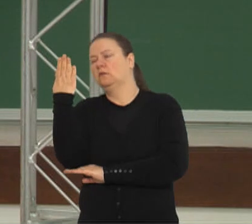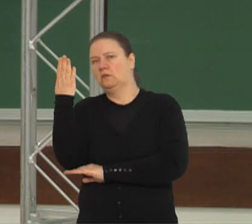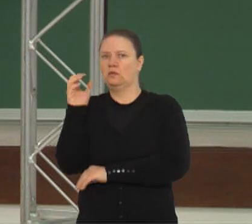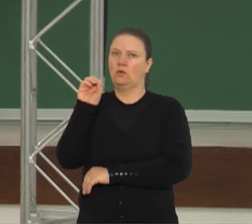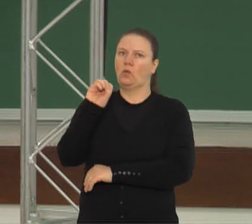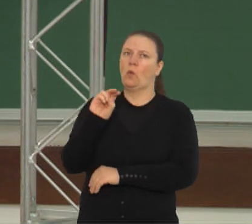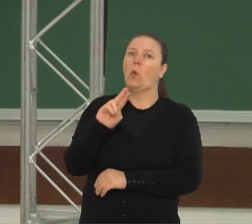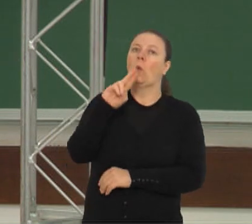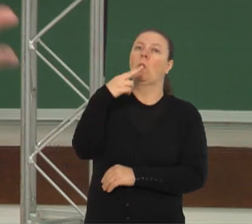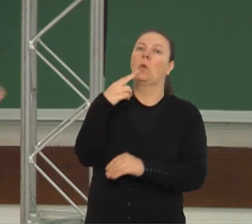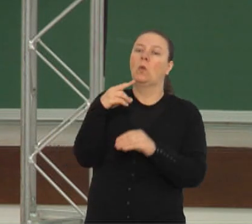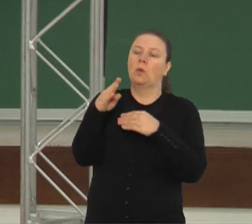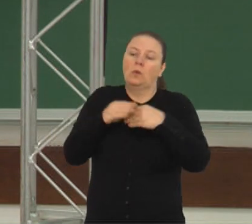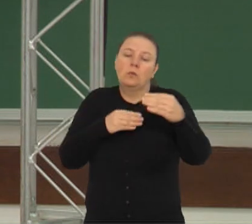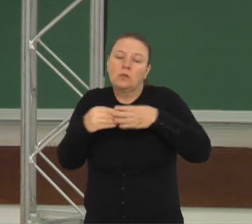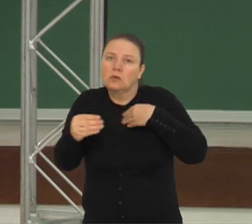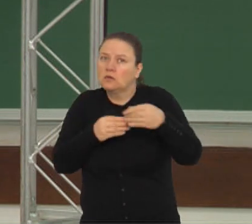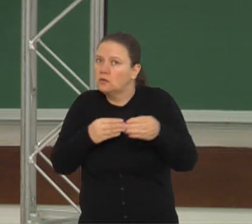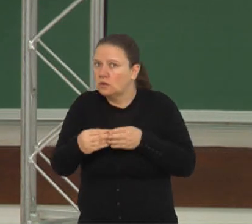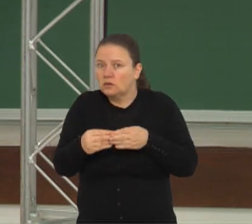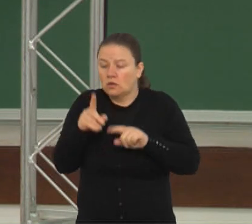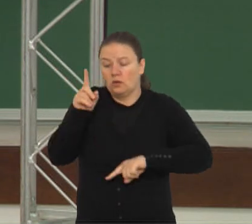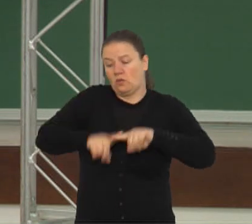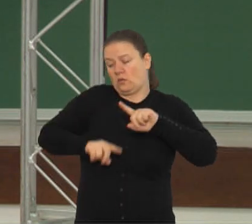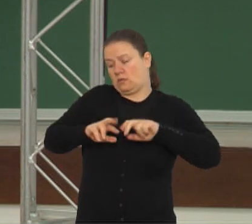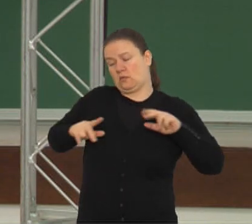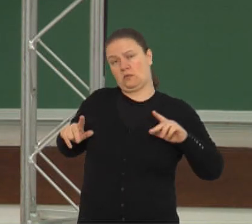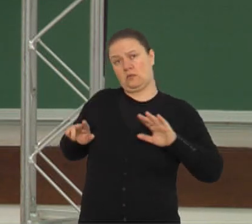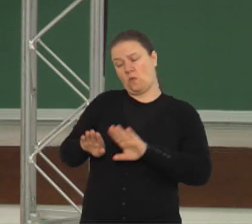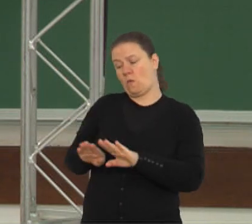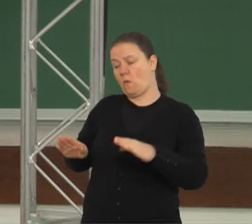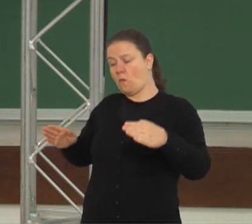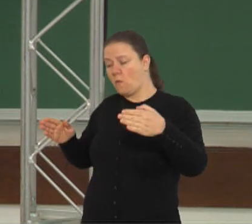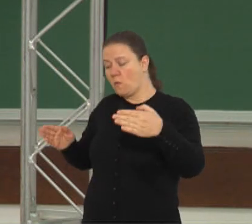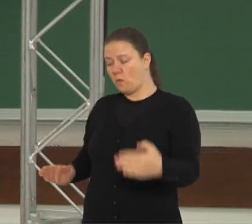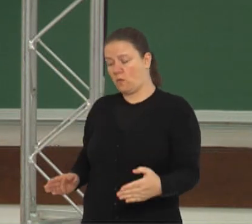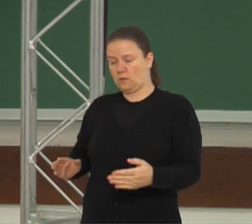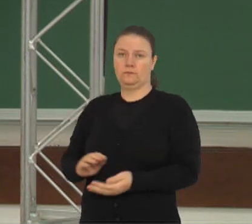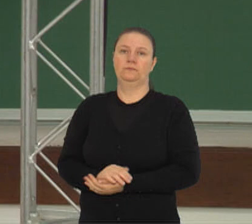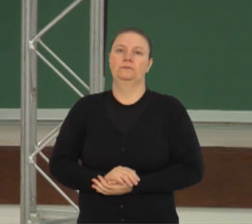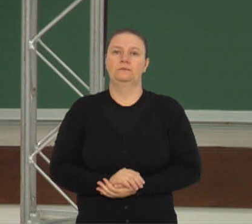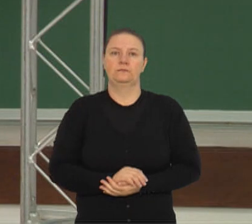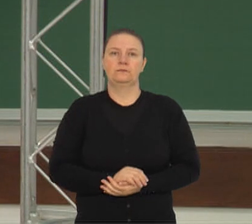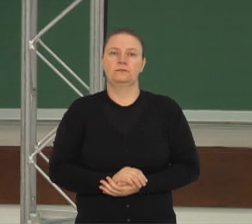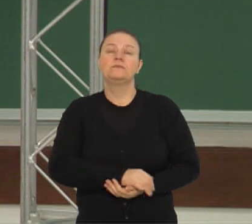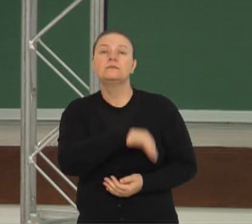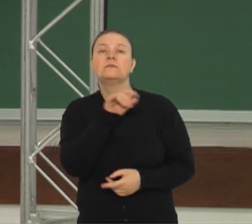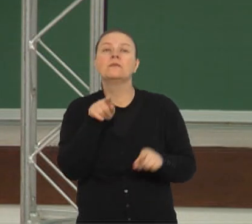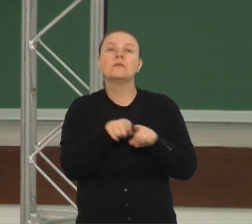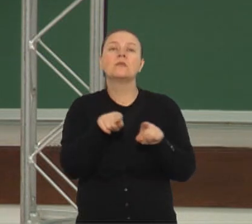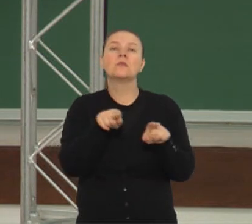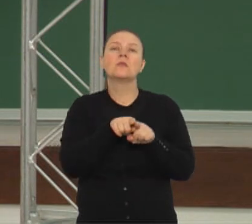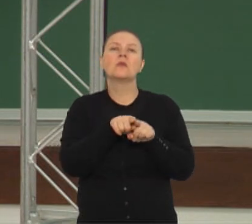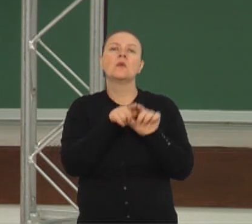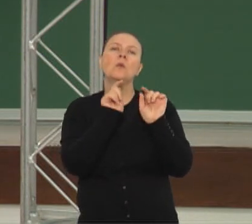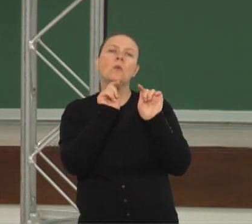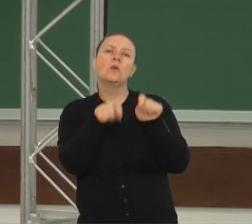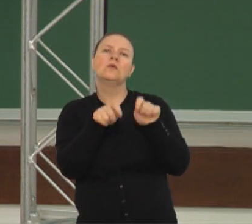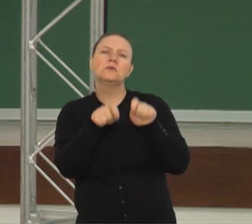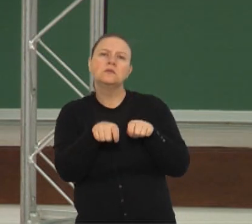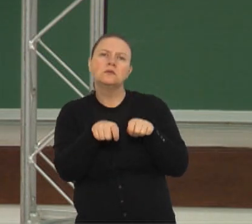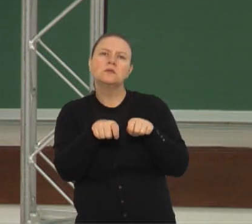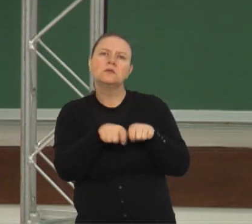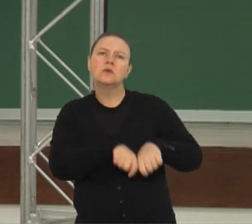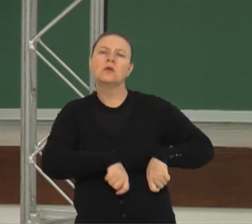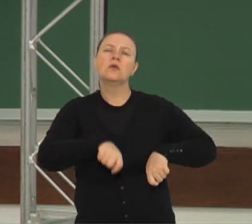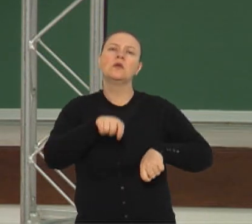outra coisa, isso daí então é a matéria dessa mesa. A potência e o ato. Olha o ovo. Um